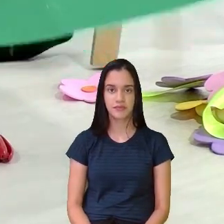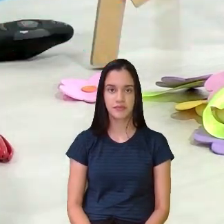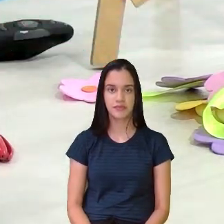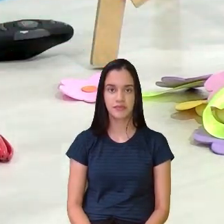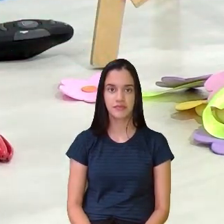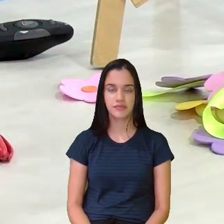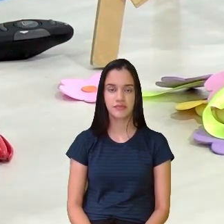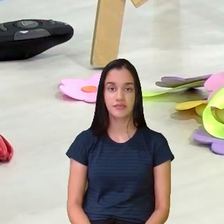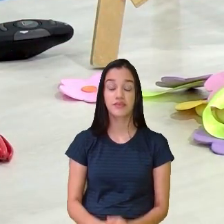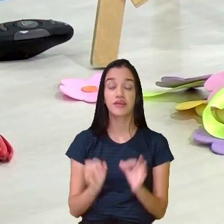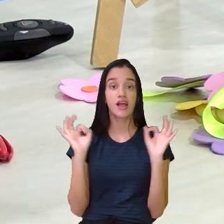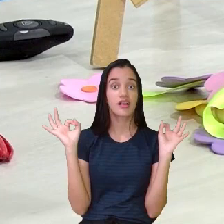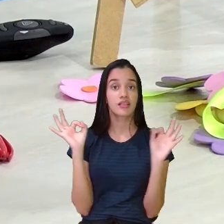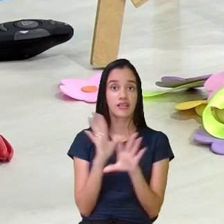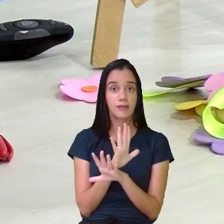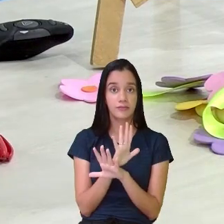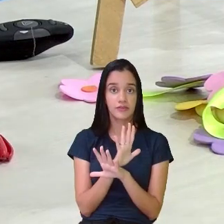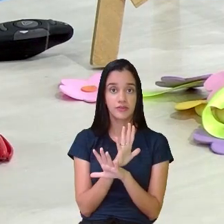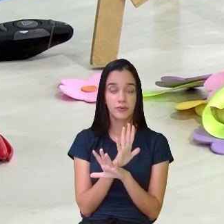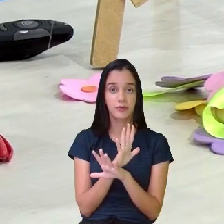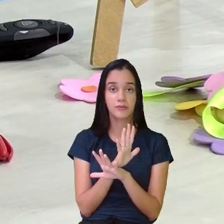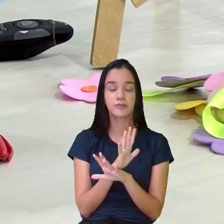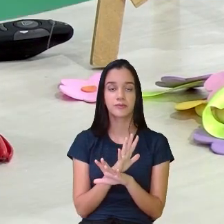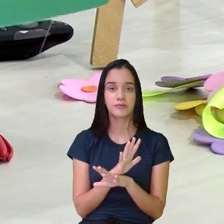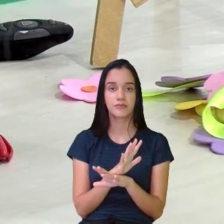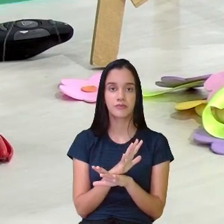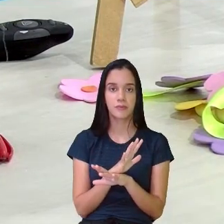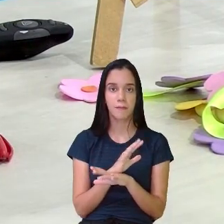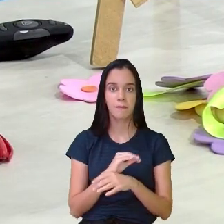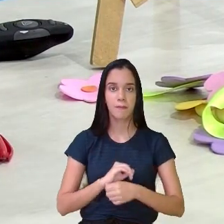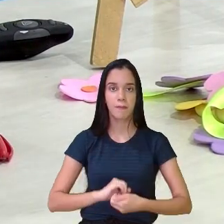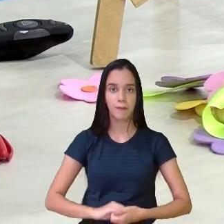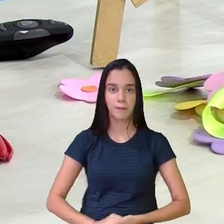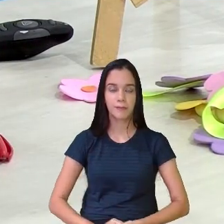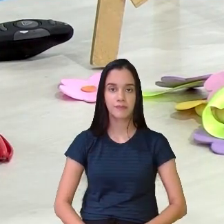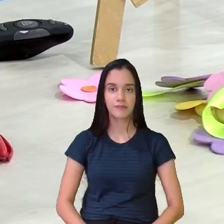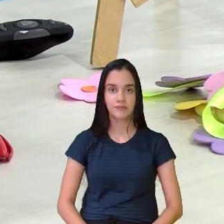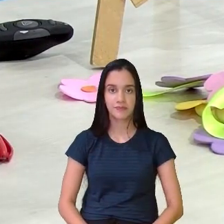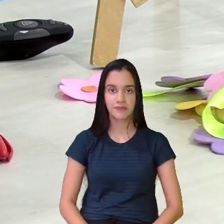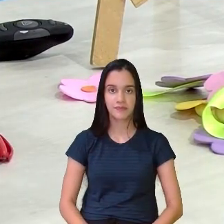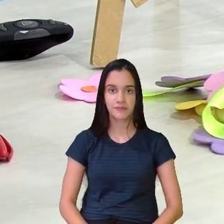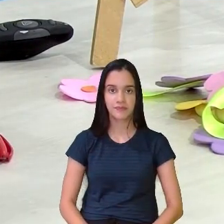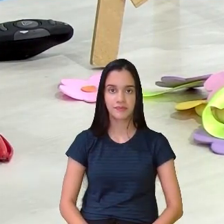Pronto, aqui terminou. Aí eu corto aqui para não ficar sobrando.